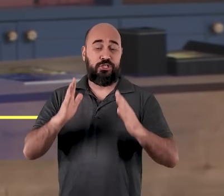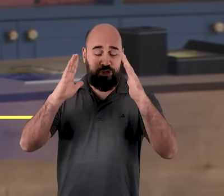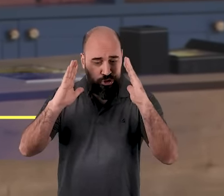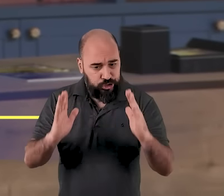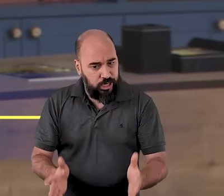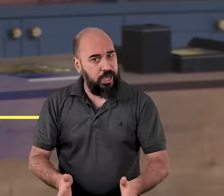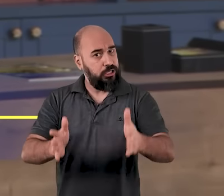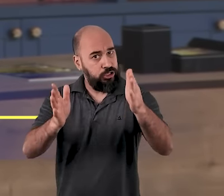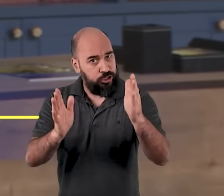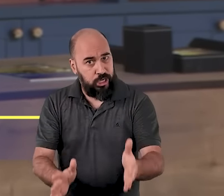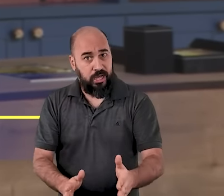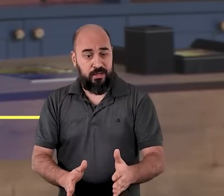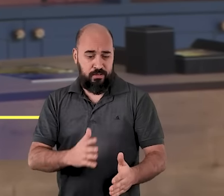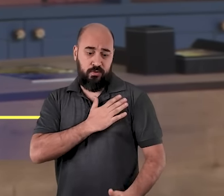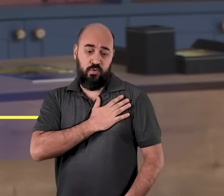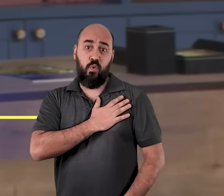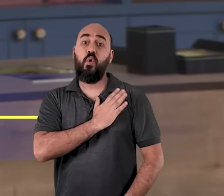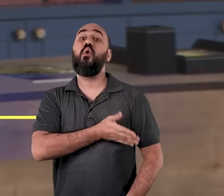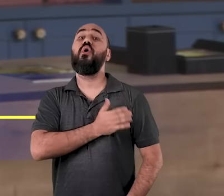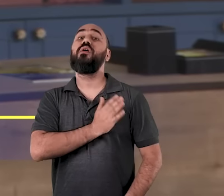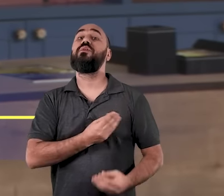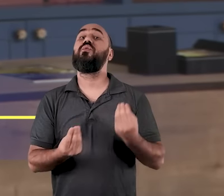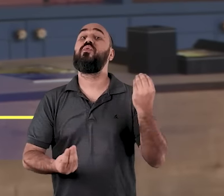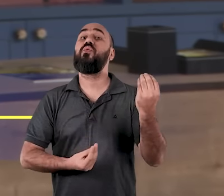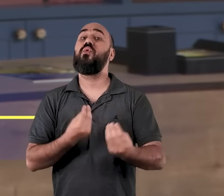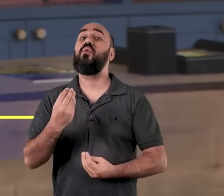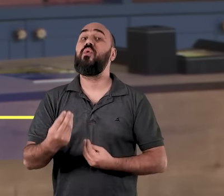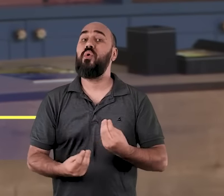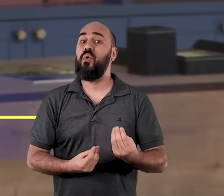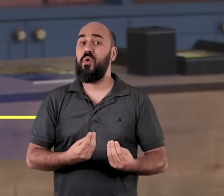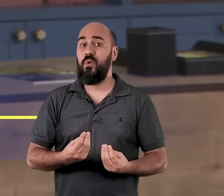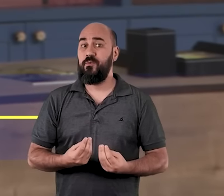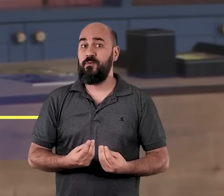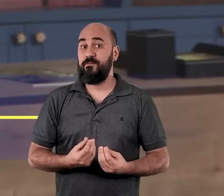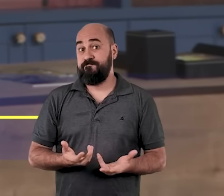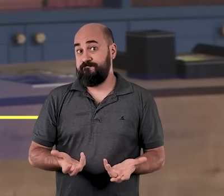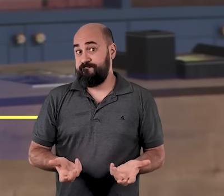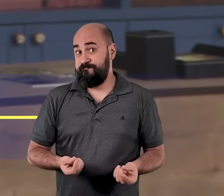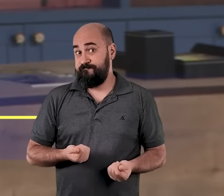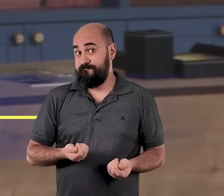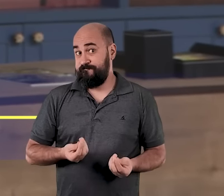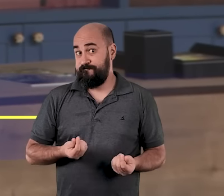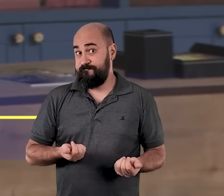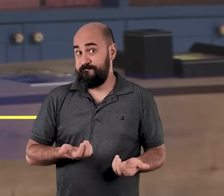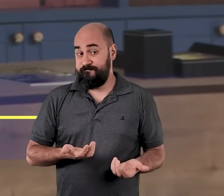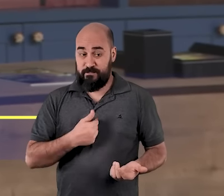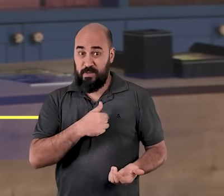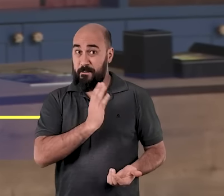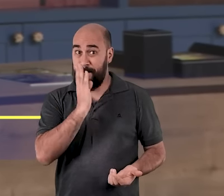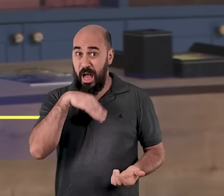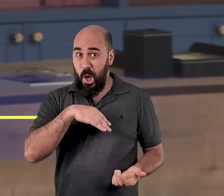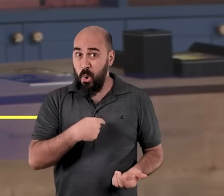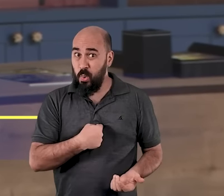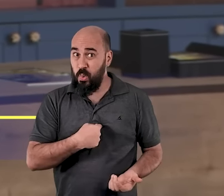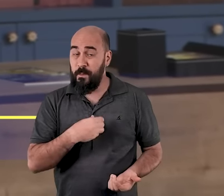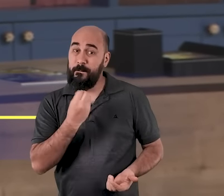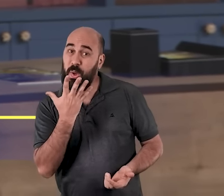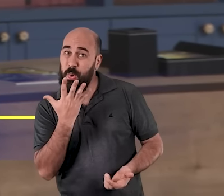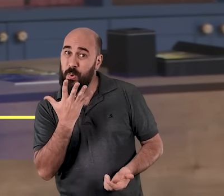e descrente. Mas será que alguém que tem tido o privilégio de conhecer o Evangelho pode ter um coração mau e descrente?